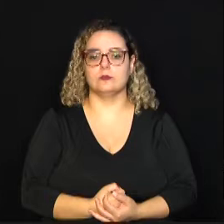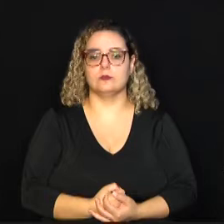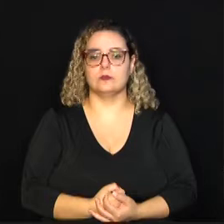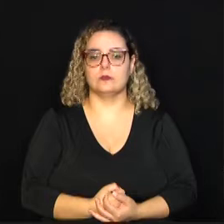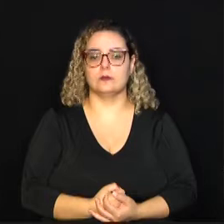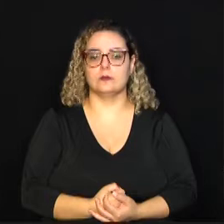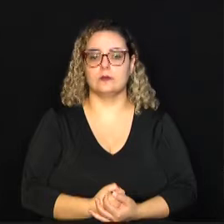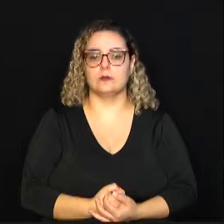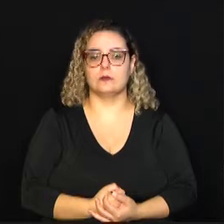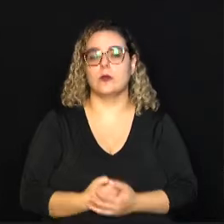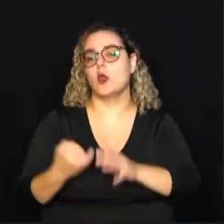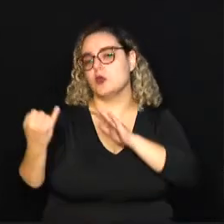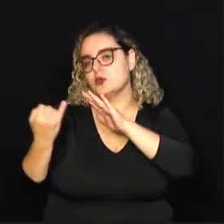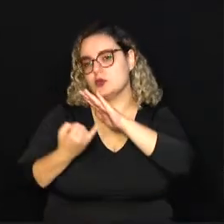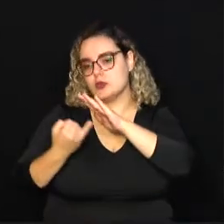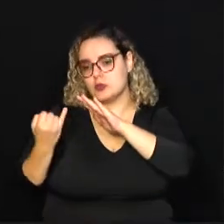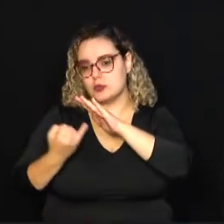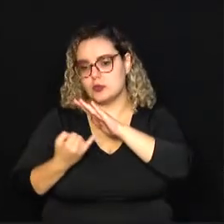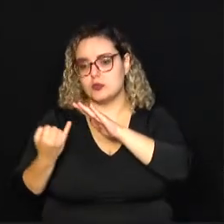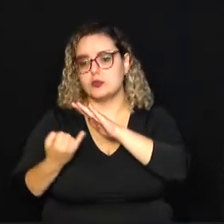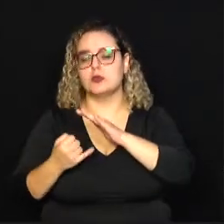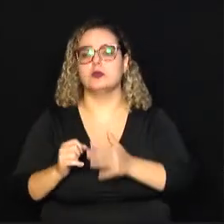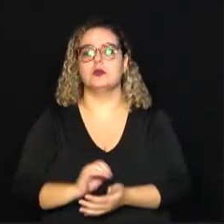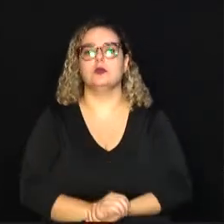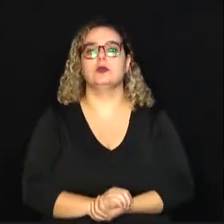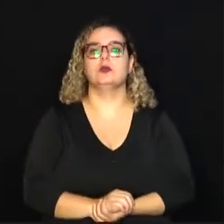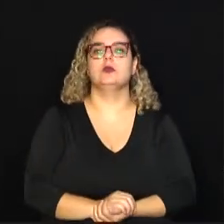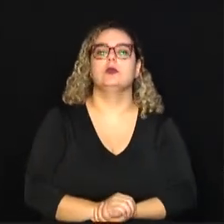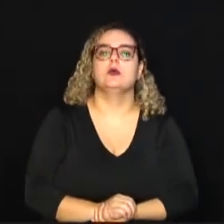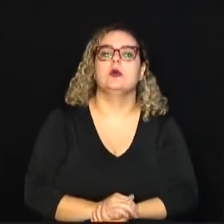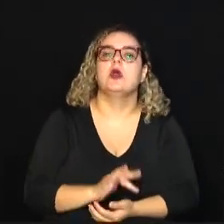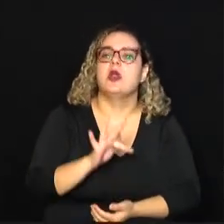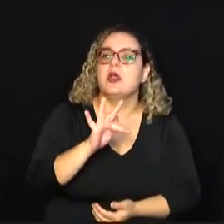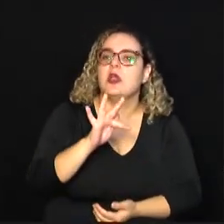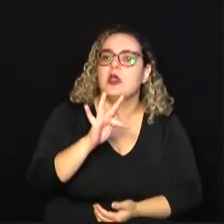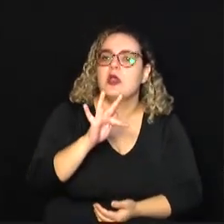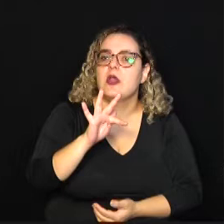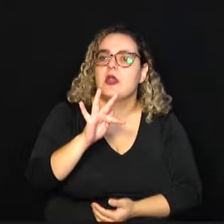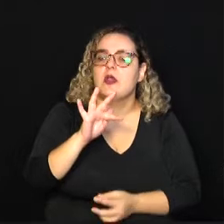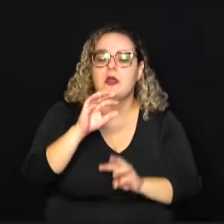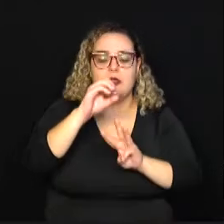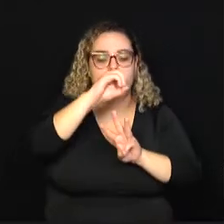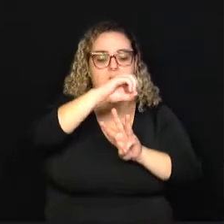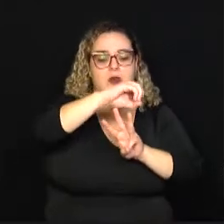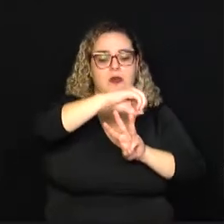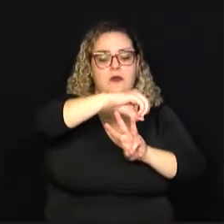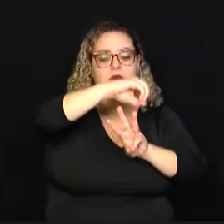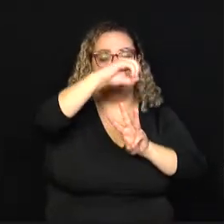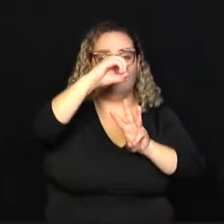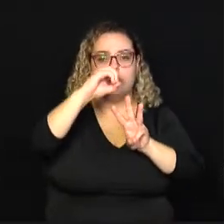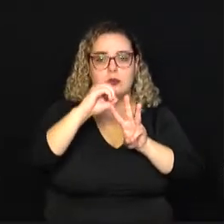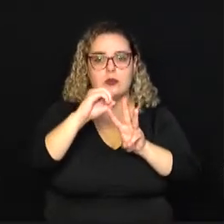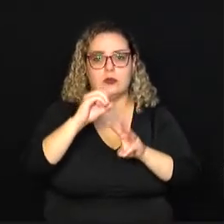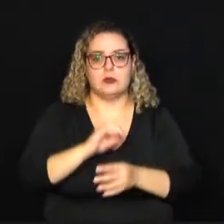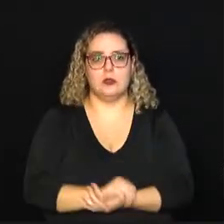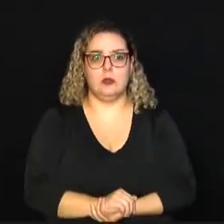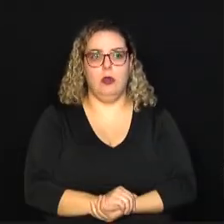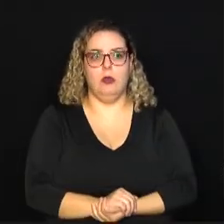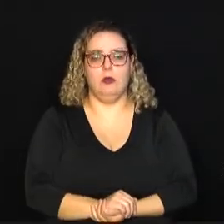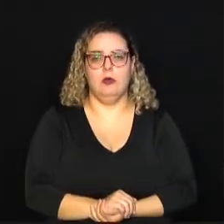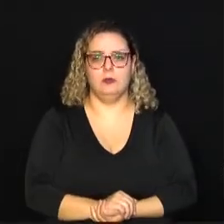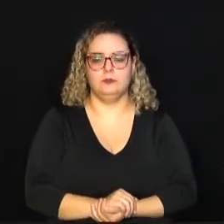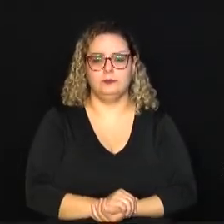os institutos, né, o Adolfo Lutz aqui em São Paulo, a Fiocruz, eles fazem uma coleta daquela amostra e fazem um sequenciamento genético para